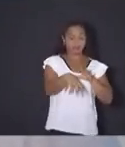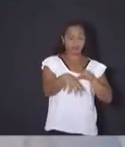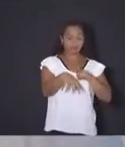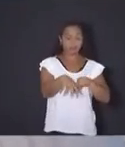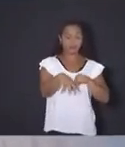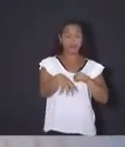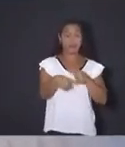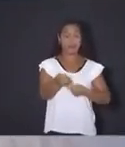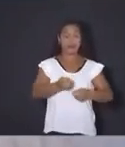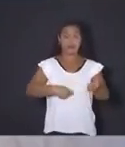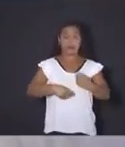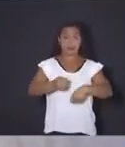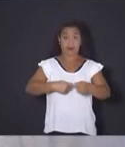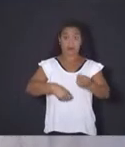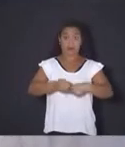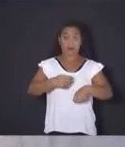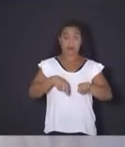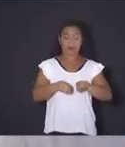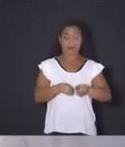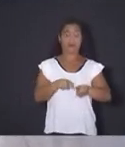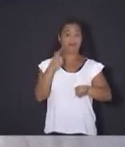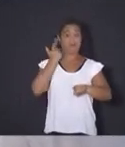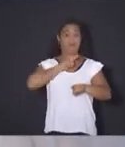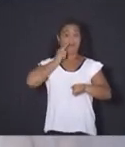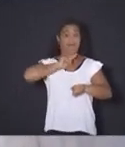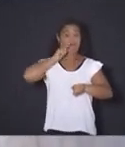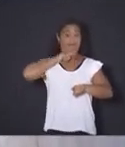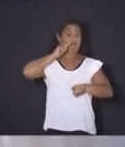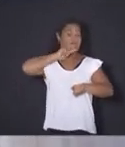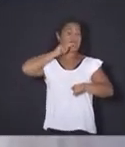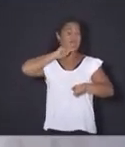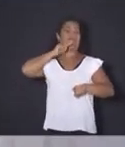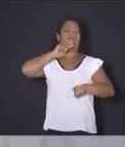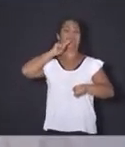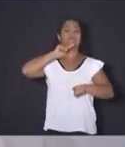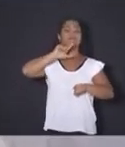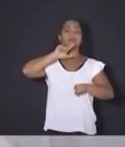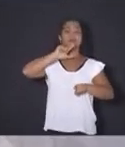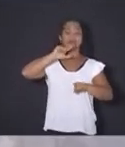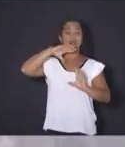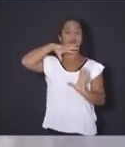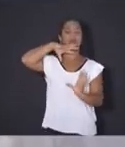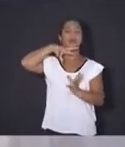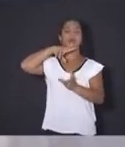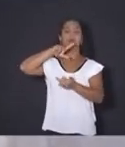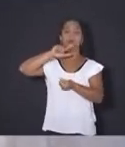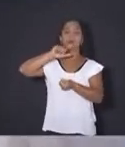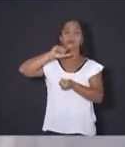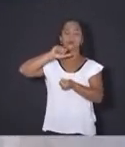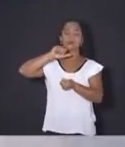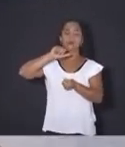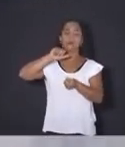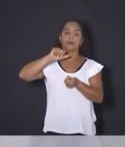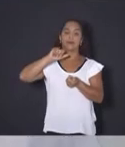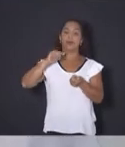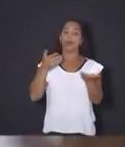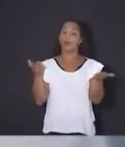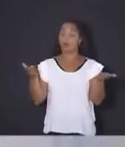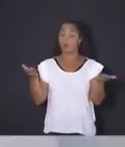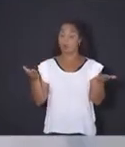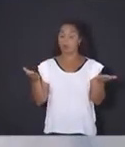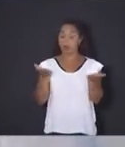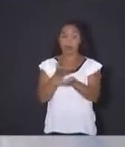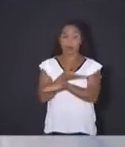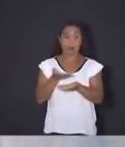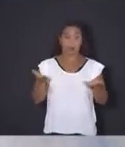que ganhava uma corrida desenfreada pelo mundo portanto a relação entre os